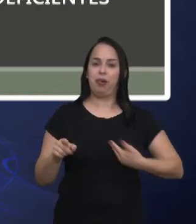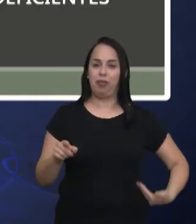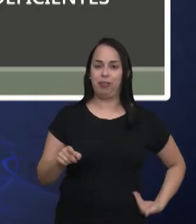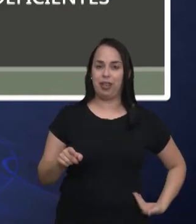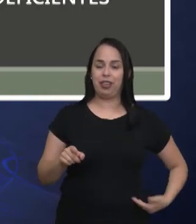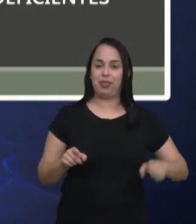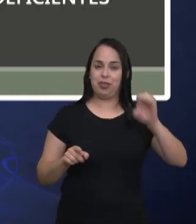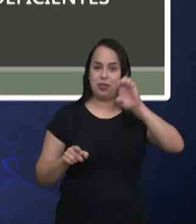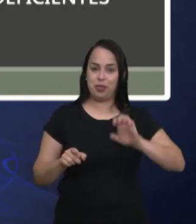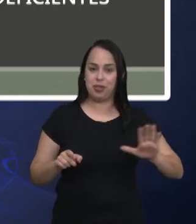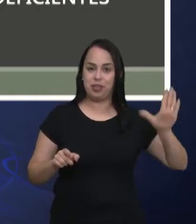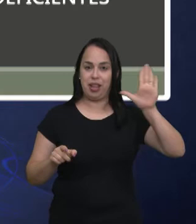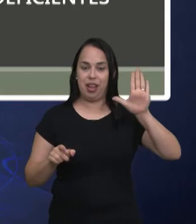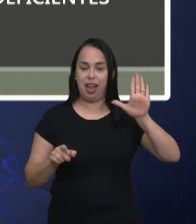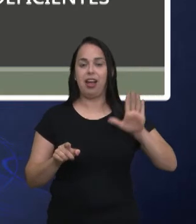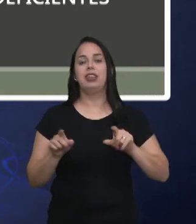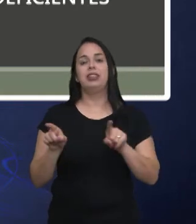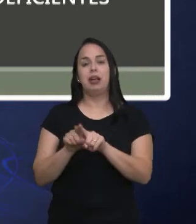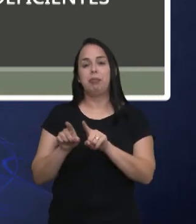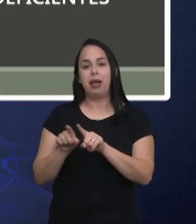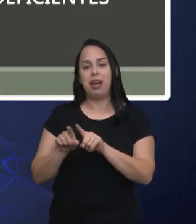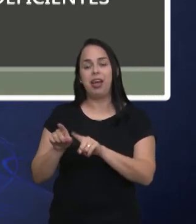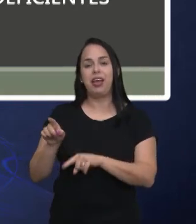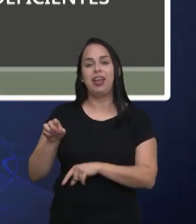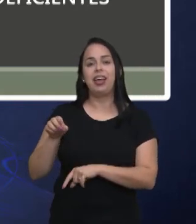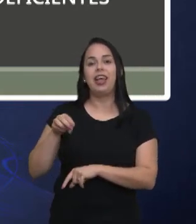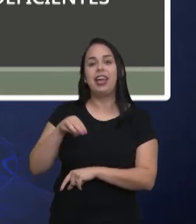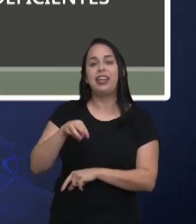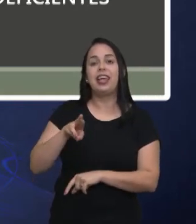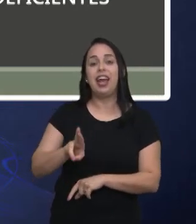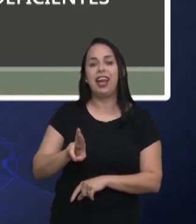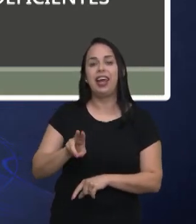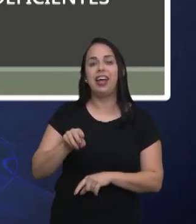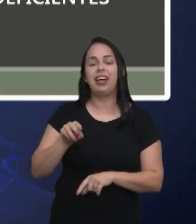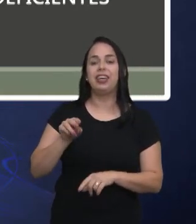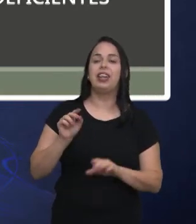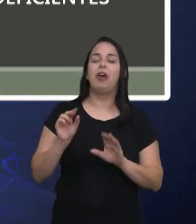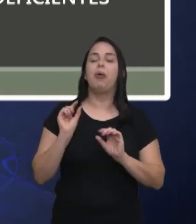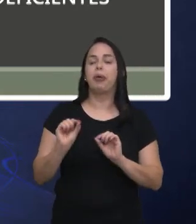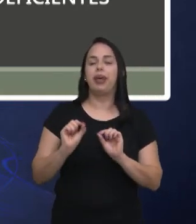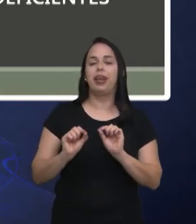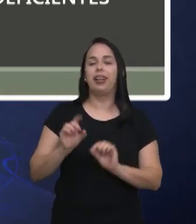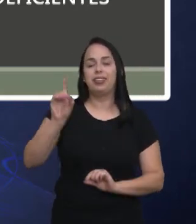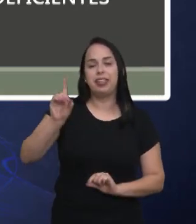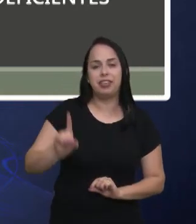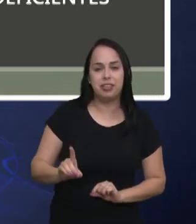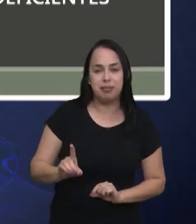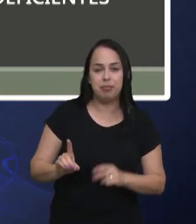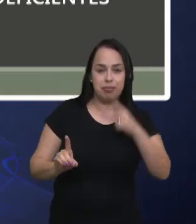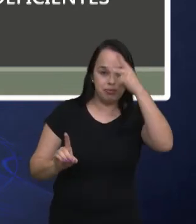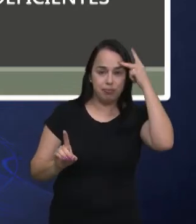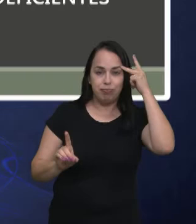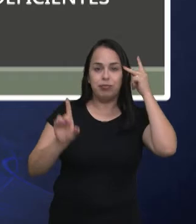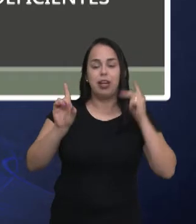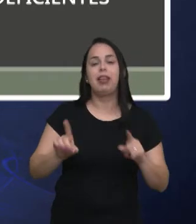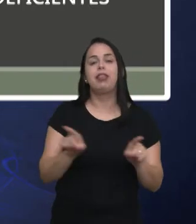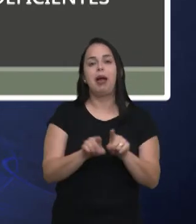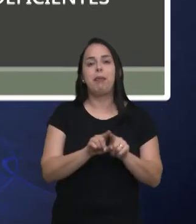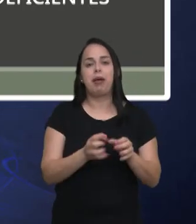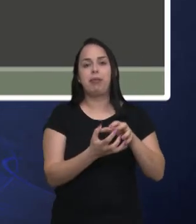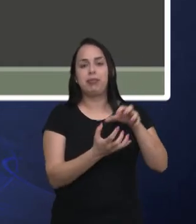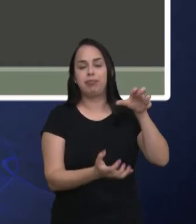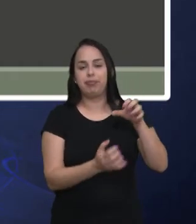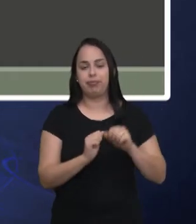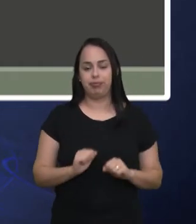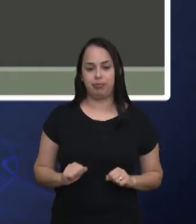estadual, uma NR, que é colocando a questão dos deficientes e também dos idosos. Pode